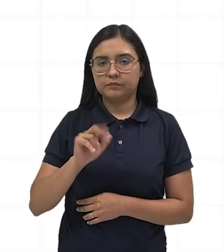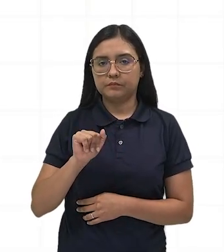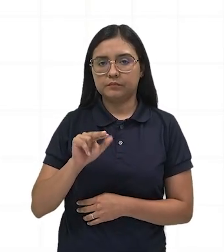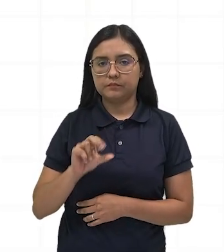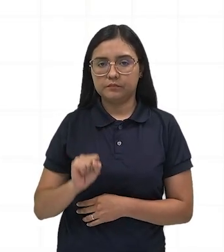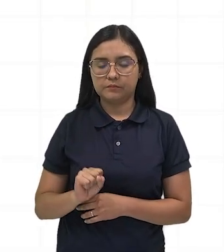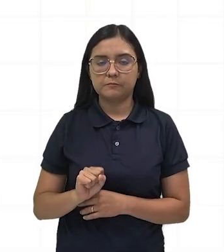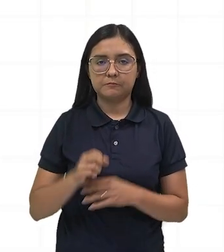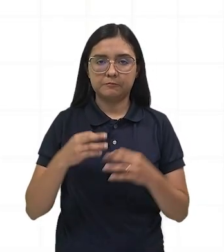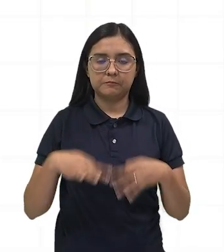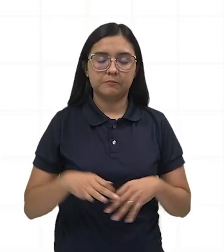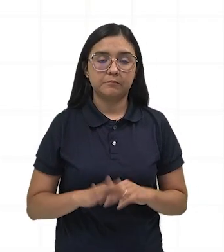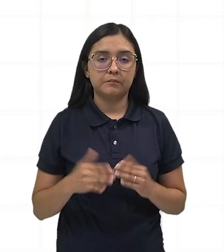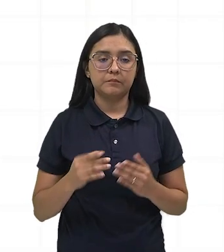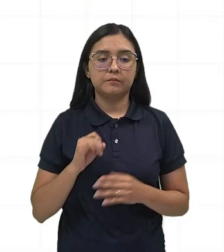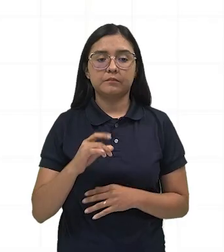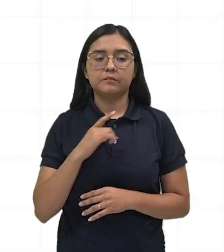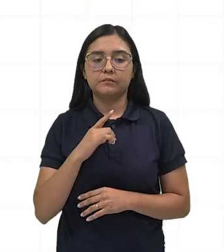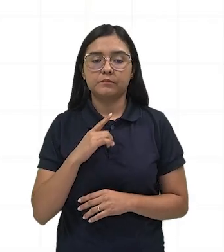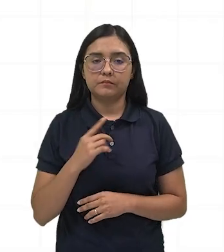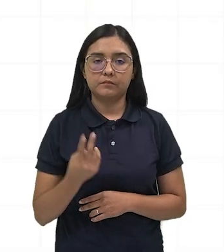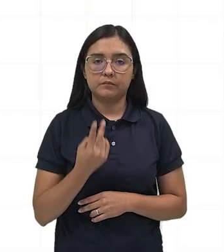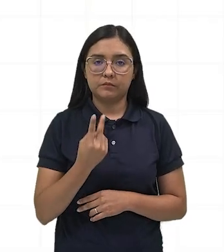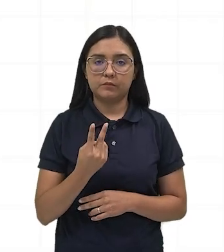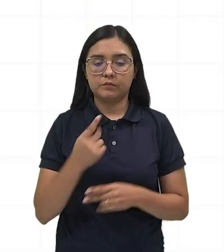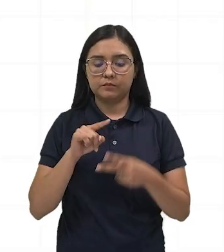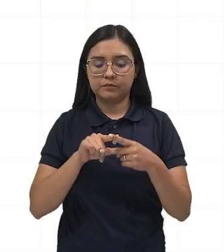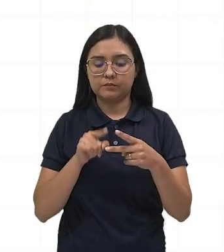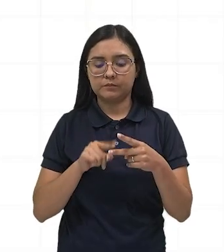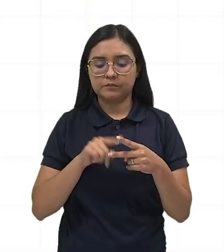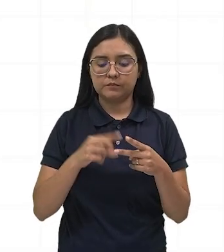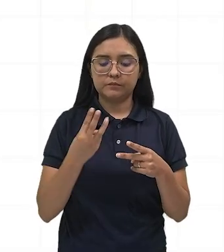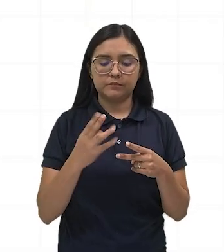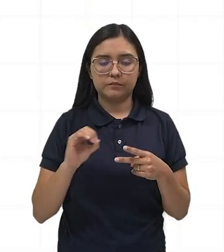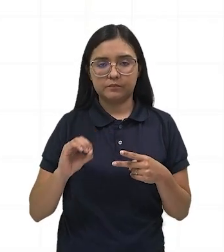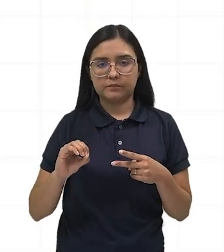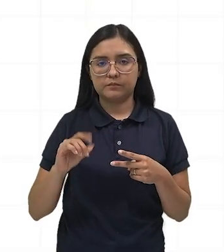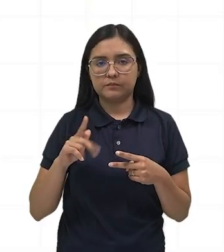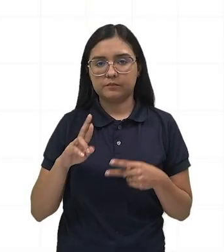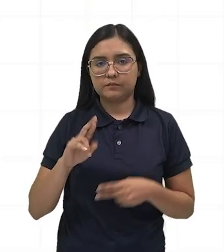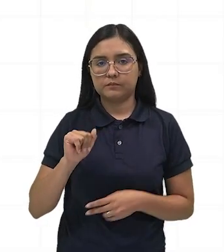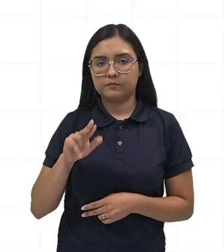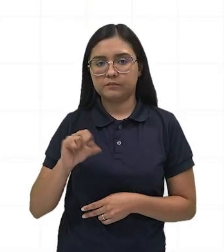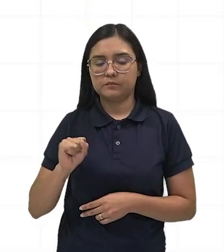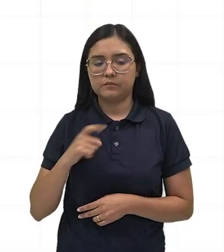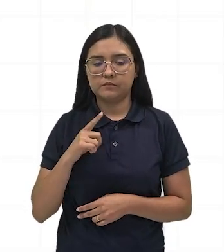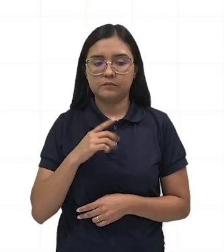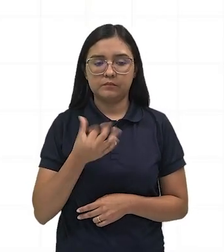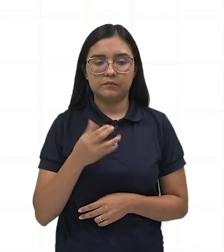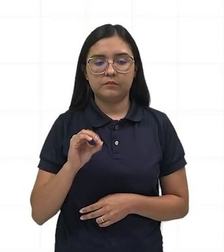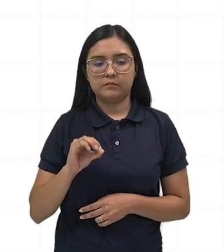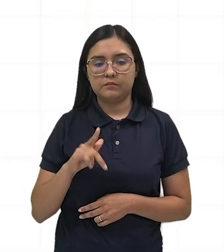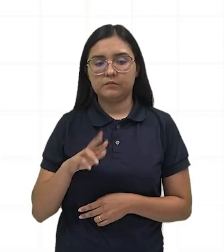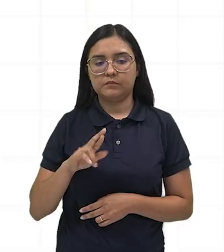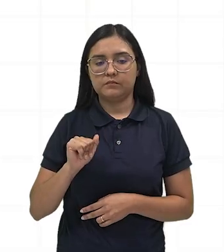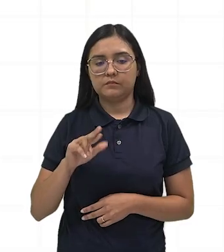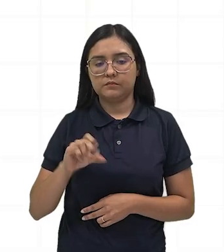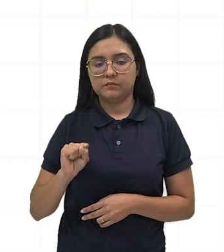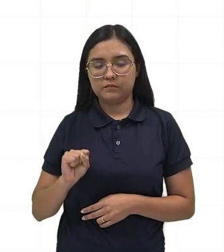bem? Então, se eu tenho dois ângulos de 30 graus, eu tenho os meus 60 graus, que era o meu